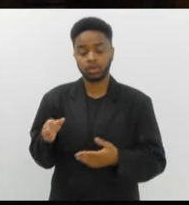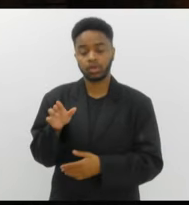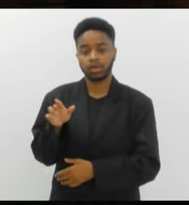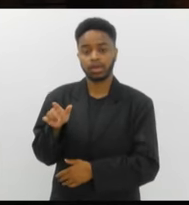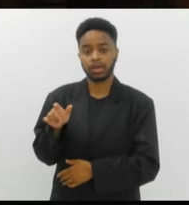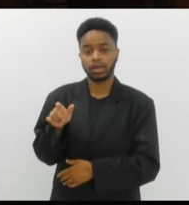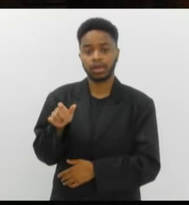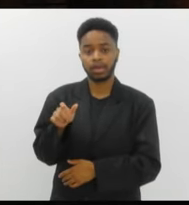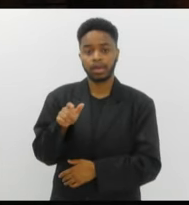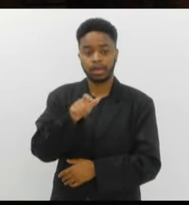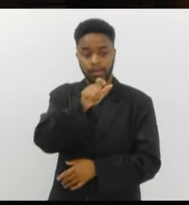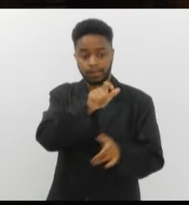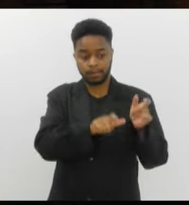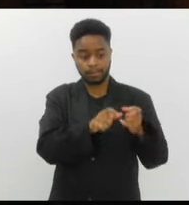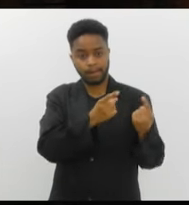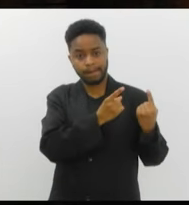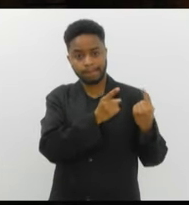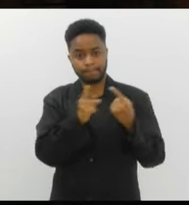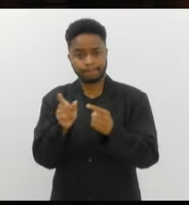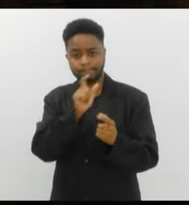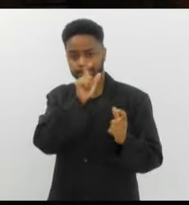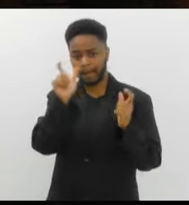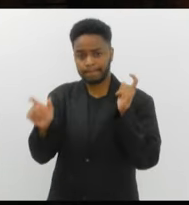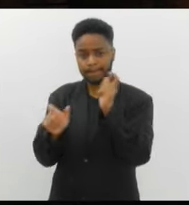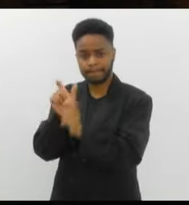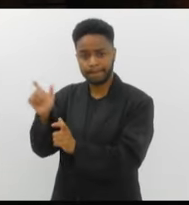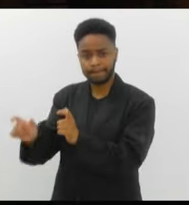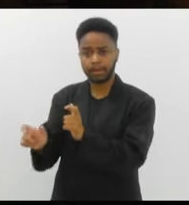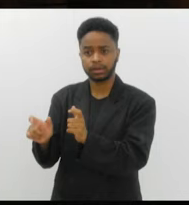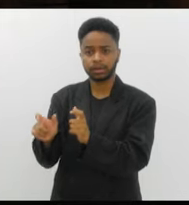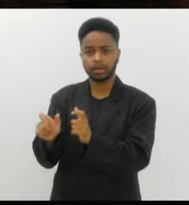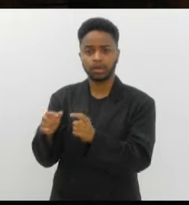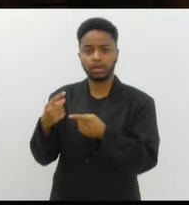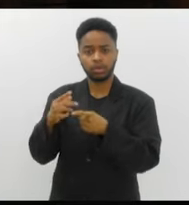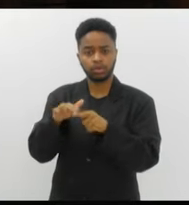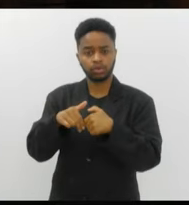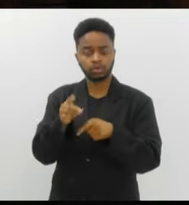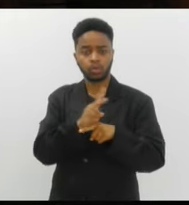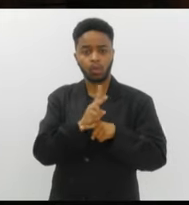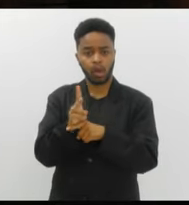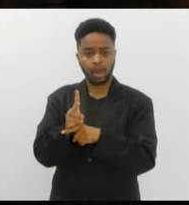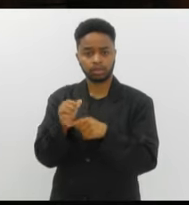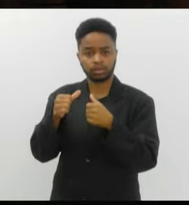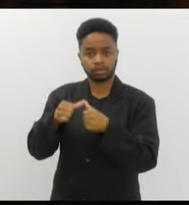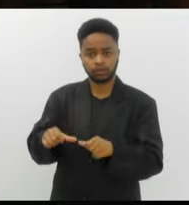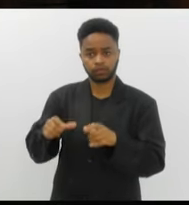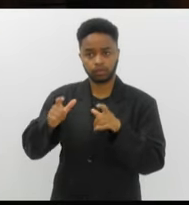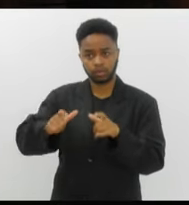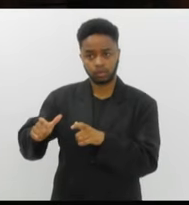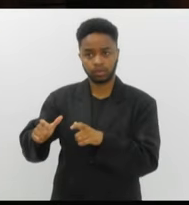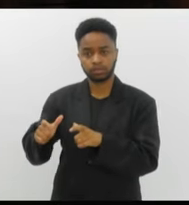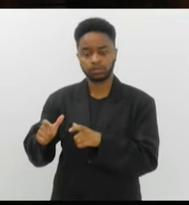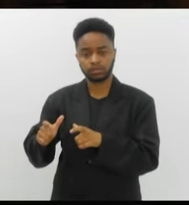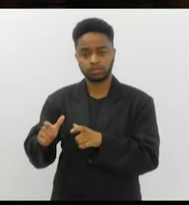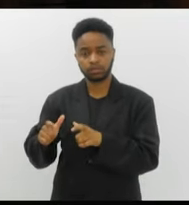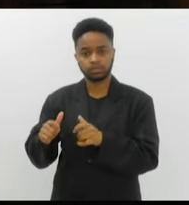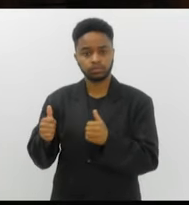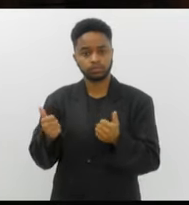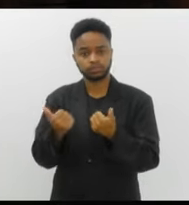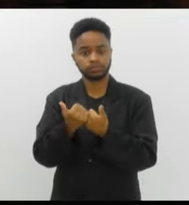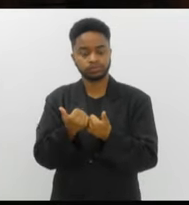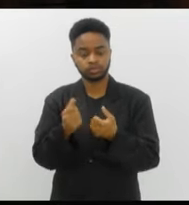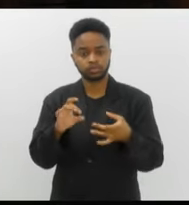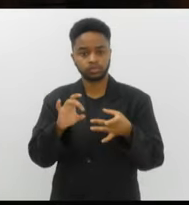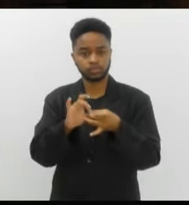xingado, o tempo todo, interpelado pelo guarda que ali estava, que é o paniguado da Secretaria de Ordem